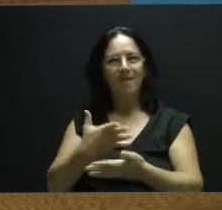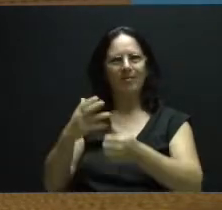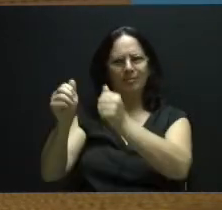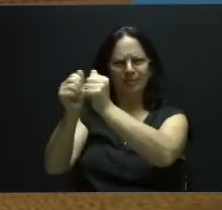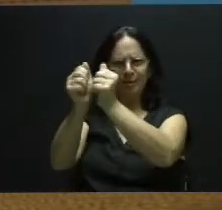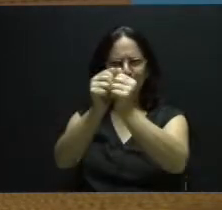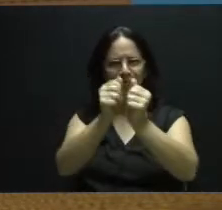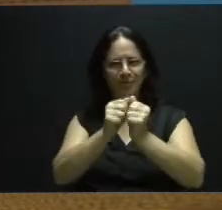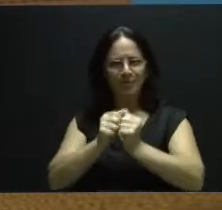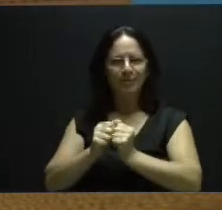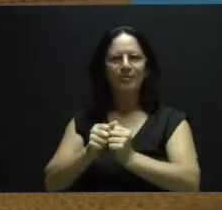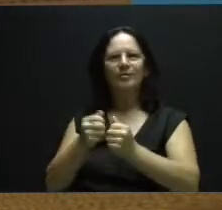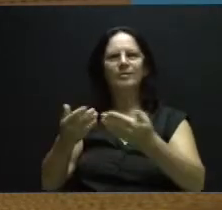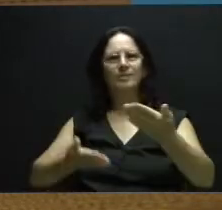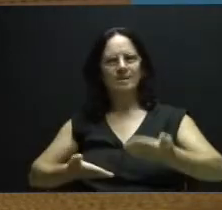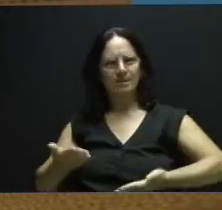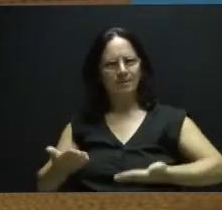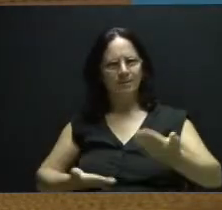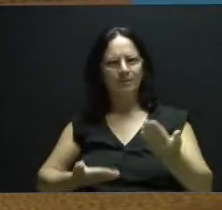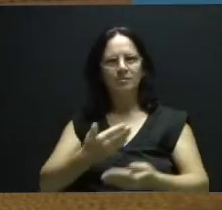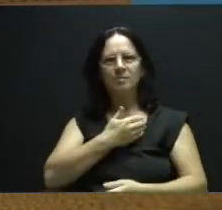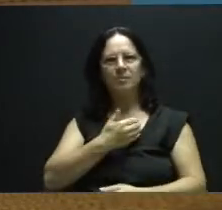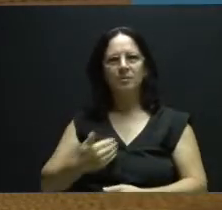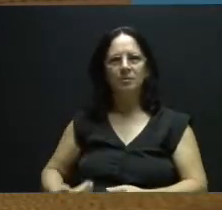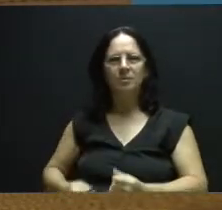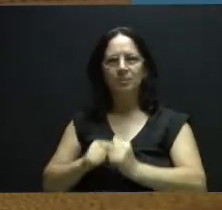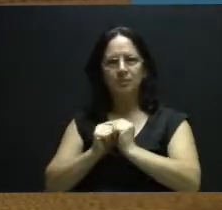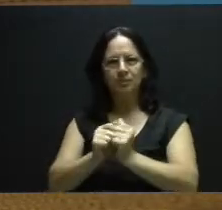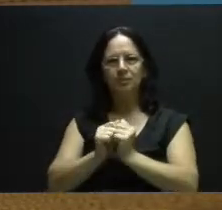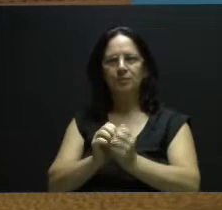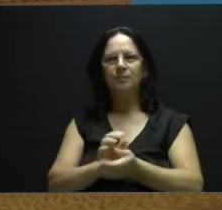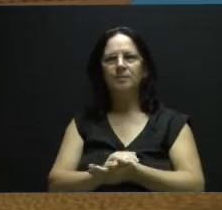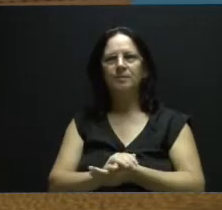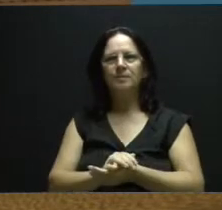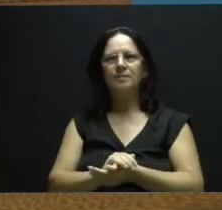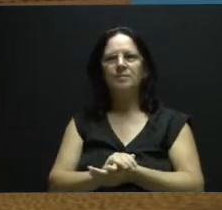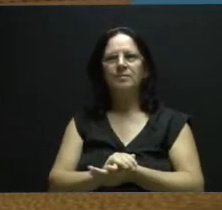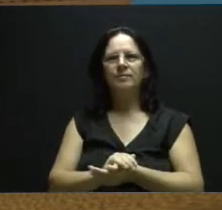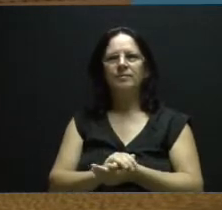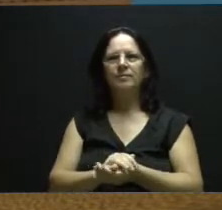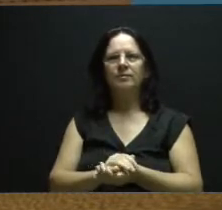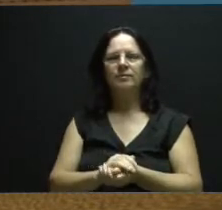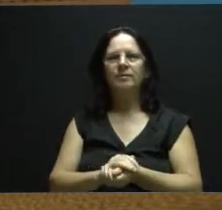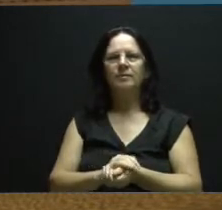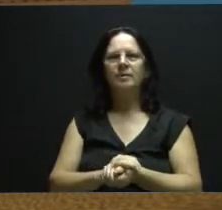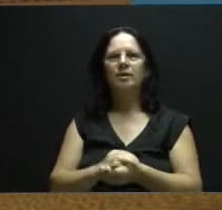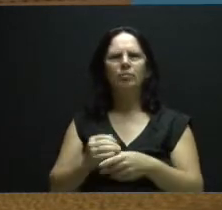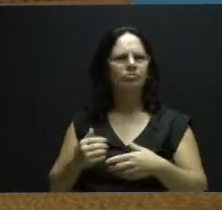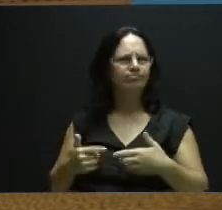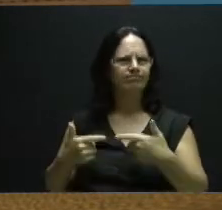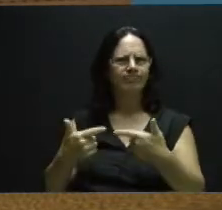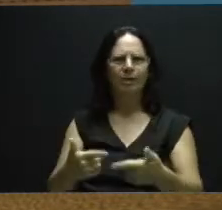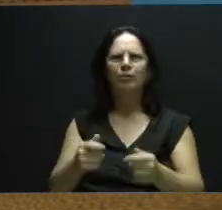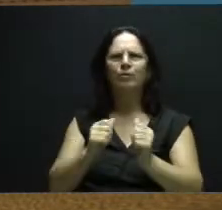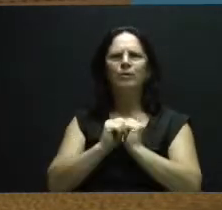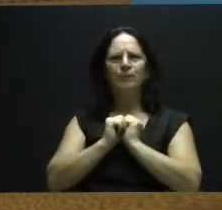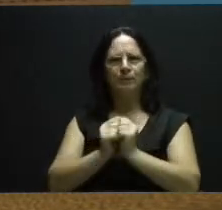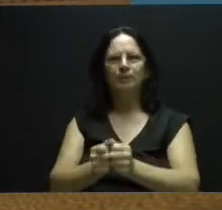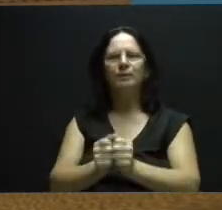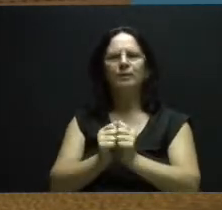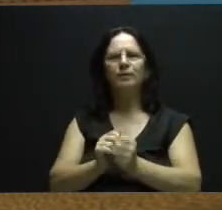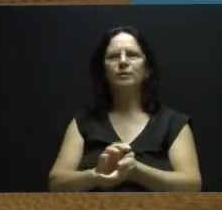viu junto com os servidores deu a entender que está aí na luta conosco e tenho certeza que